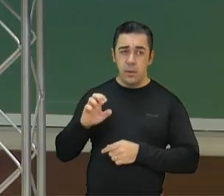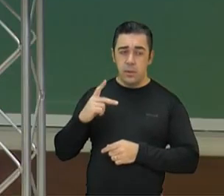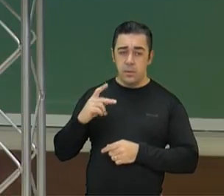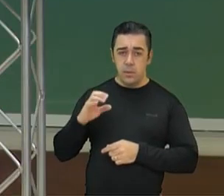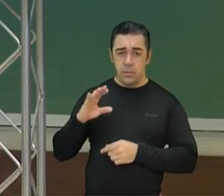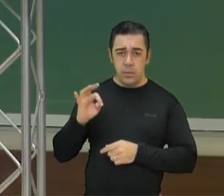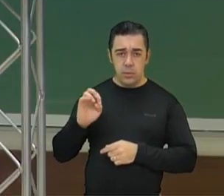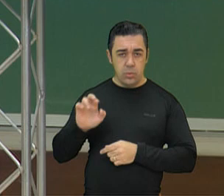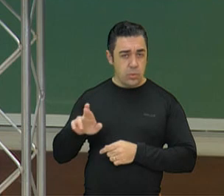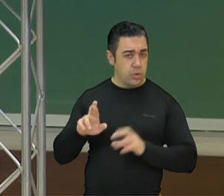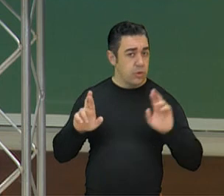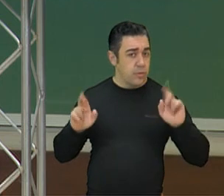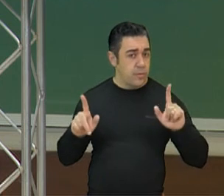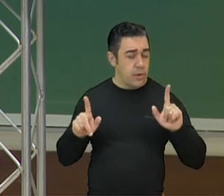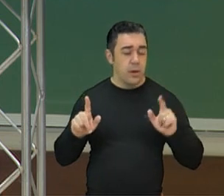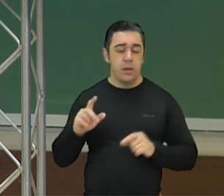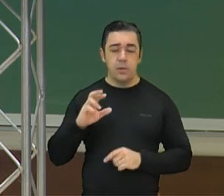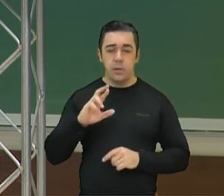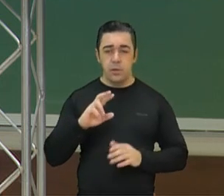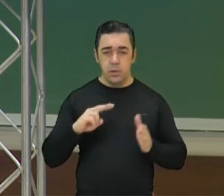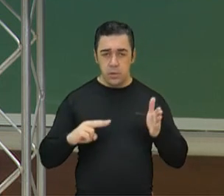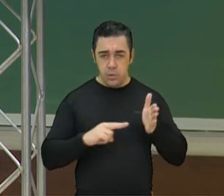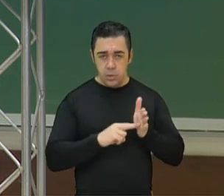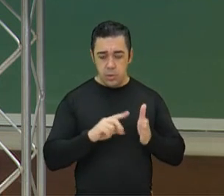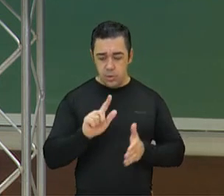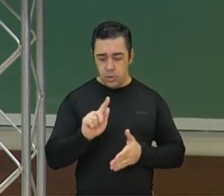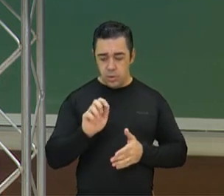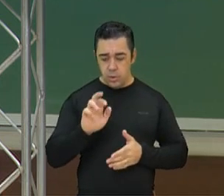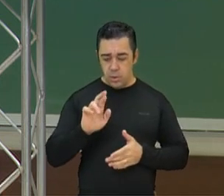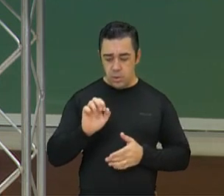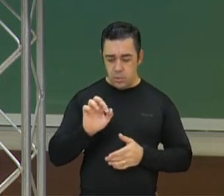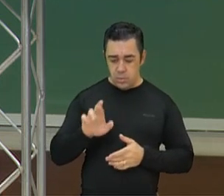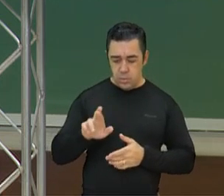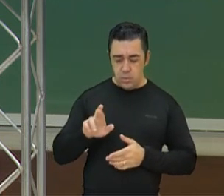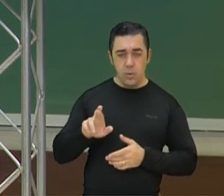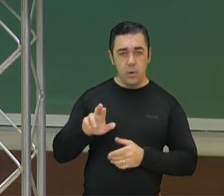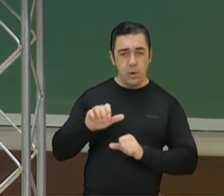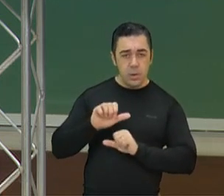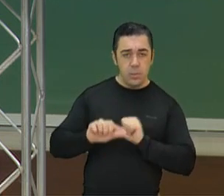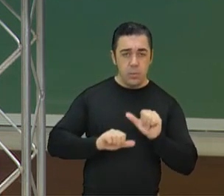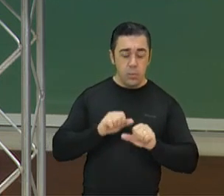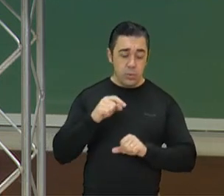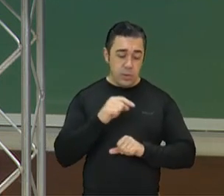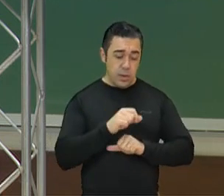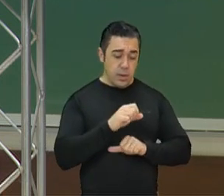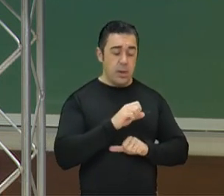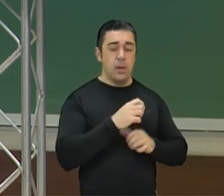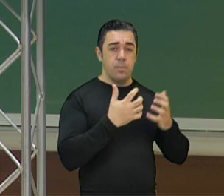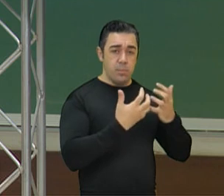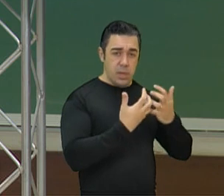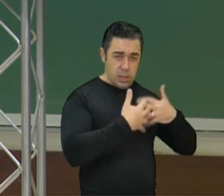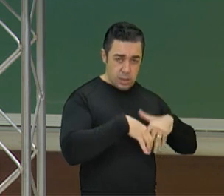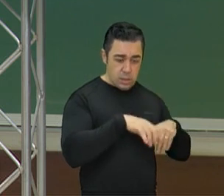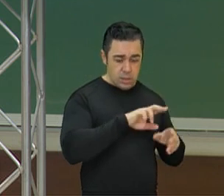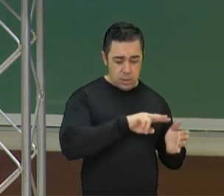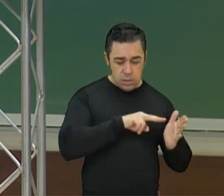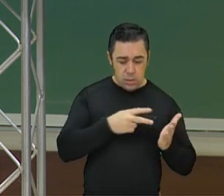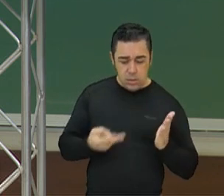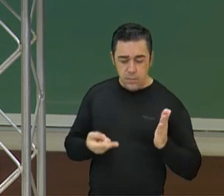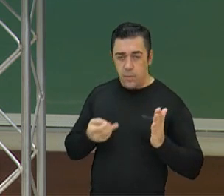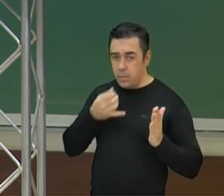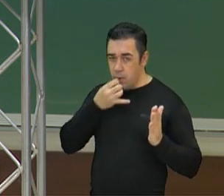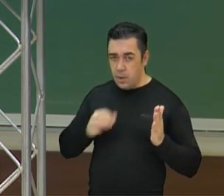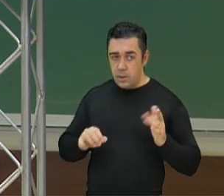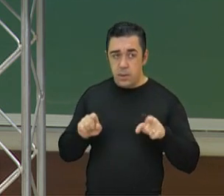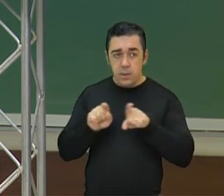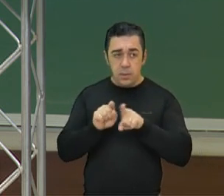gerador é o contrário, né? O gerador, ele transforma a energia mecânica em energia elétrica. Tá? Também